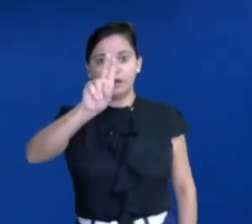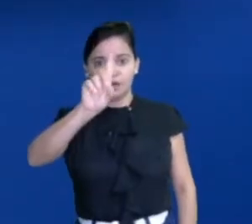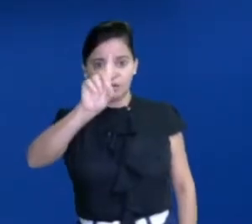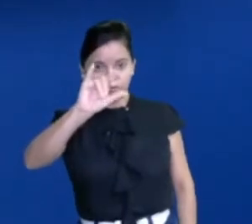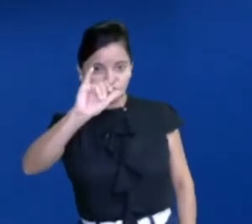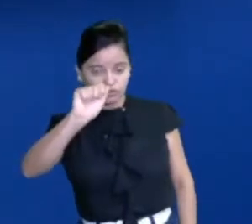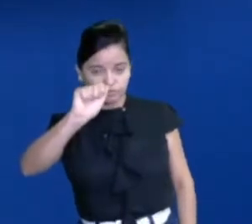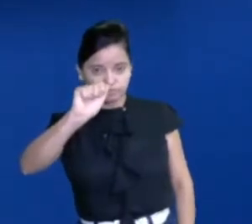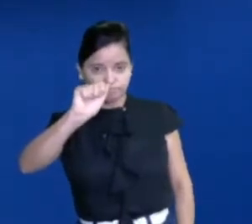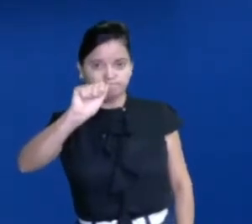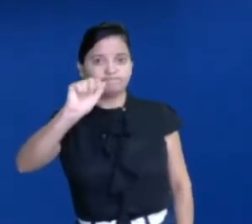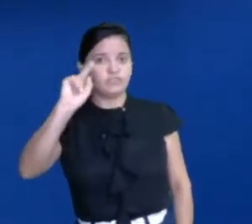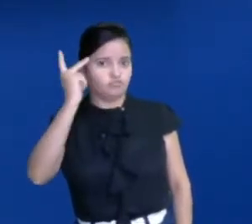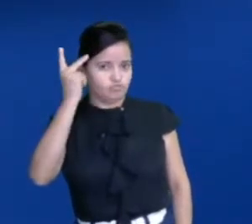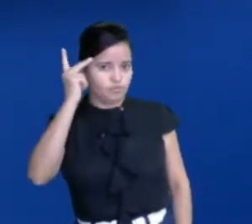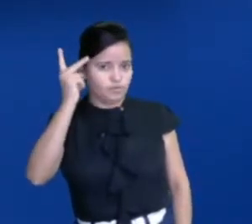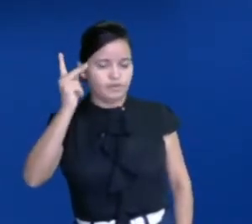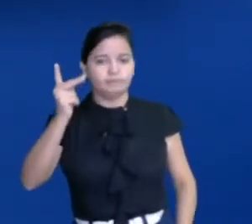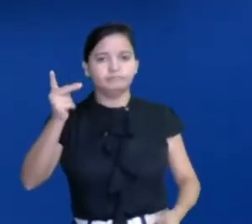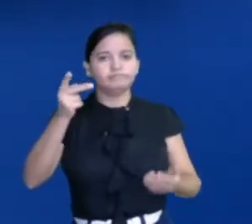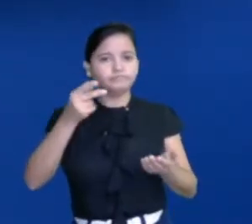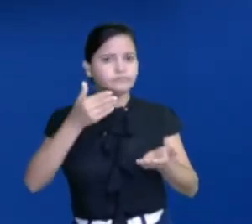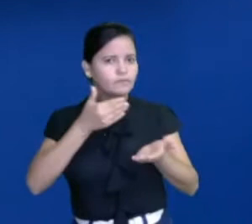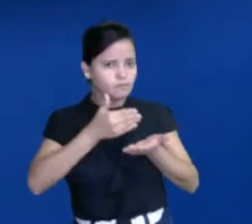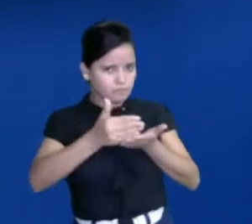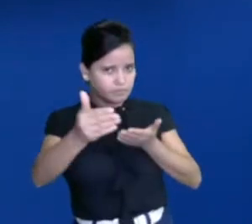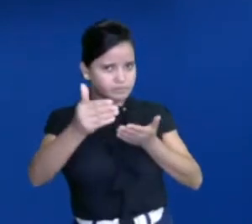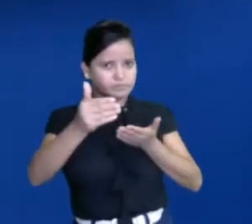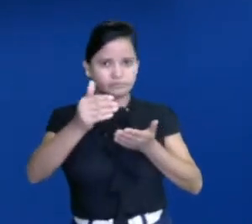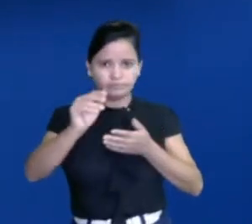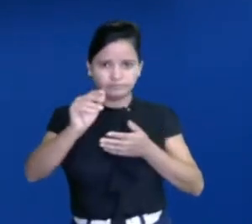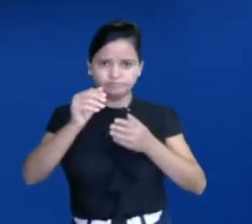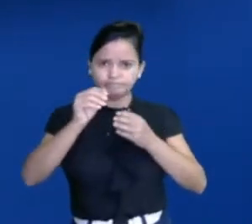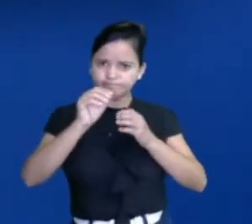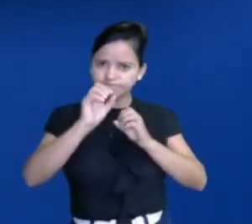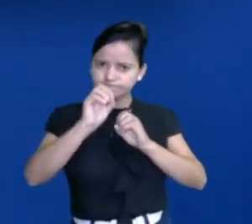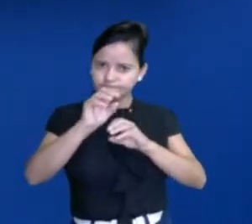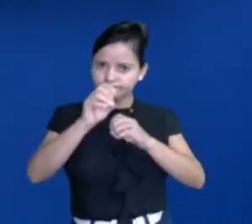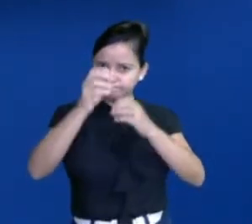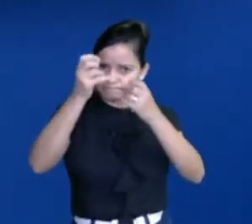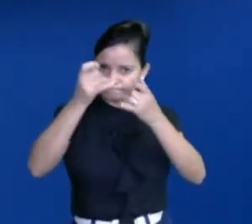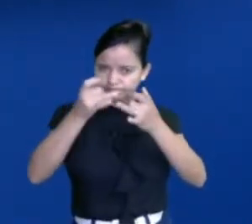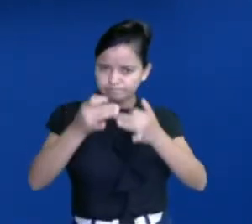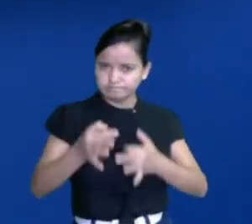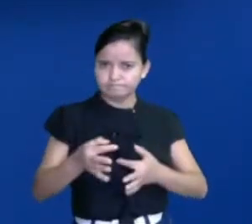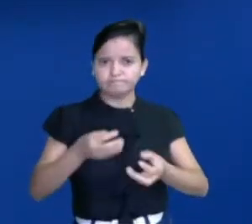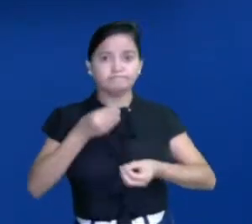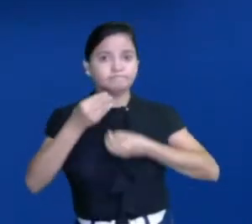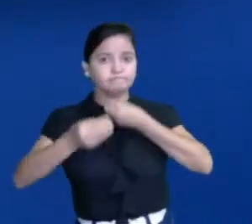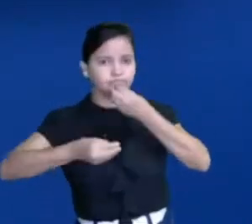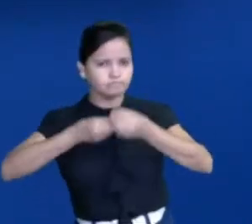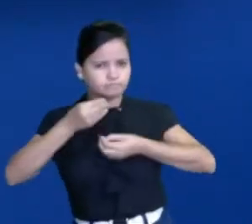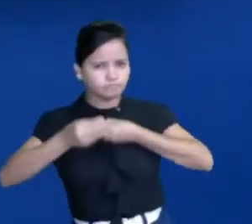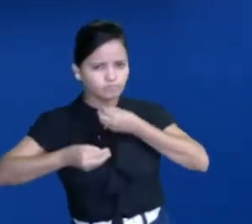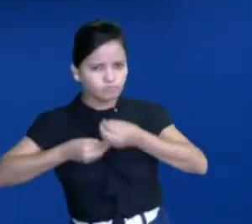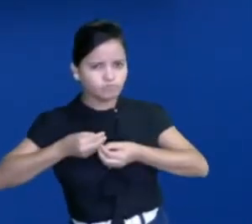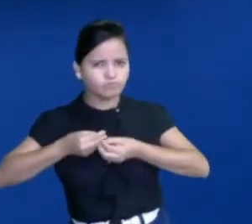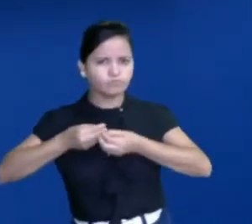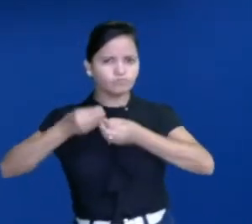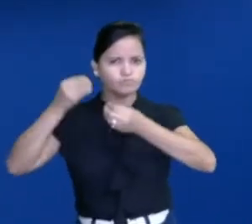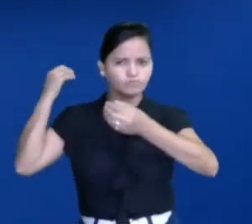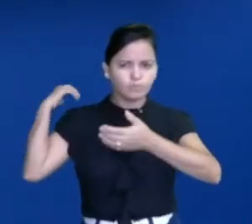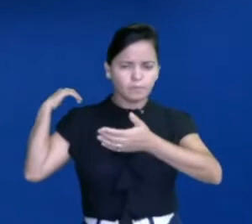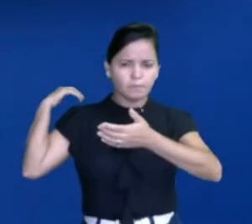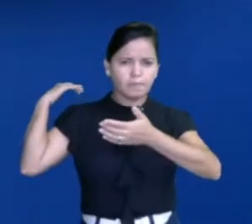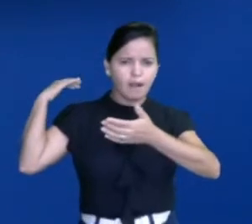Nessa aula, nós vamos ver ou compreender, a partir da visão ou da percepção histórica,